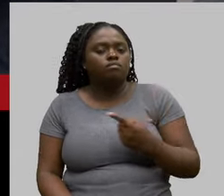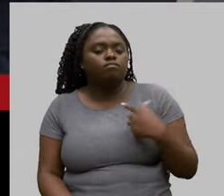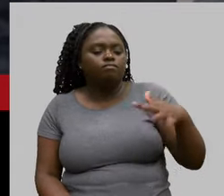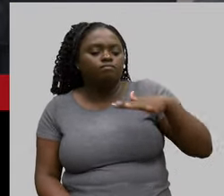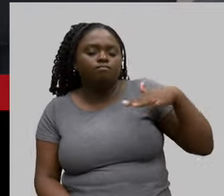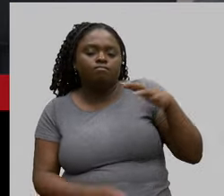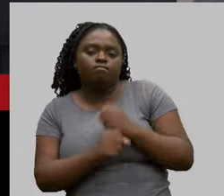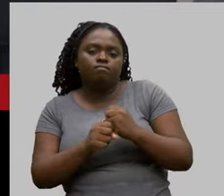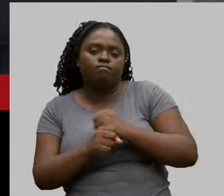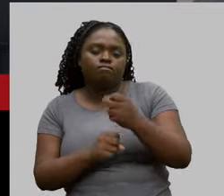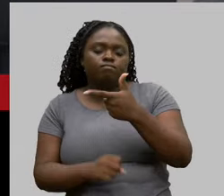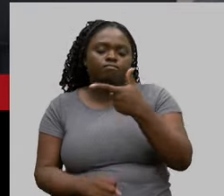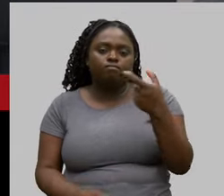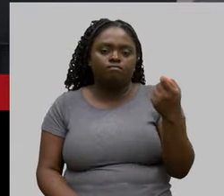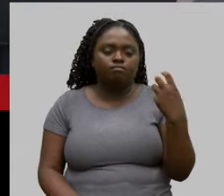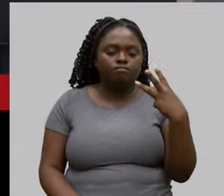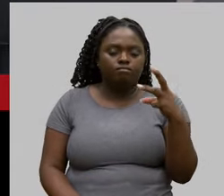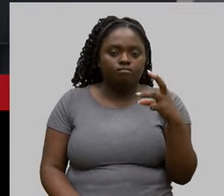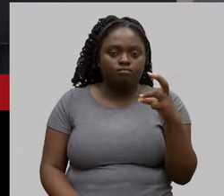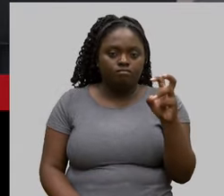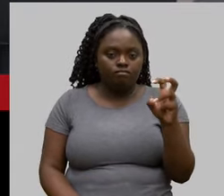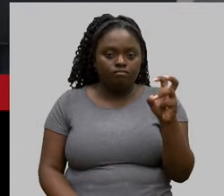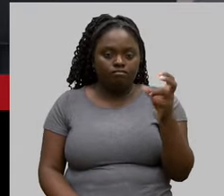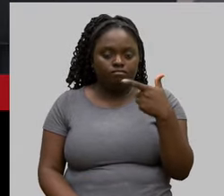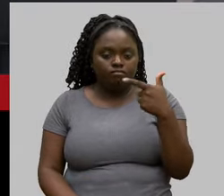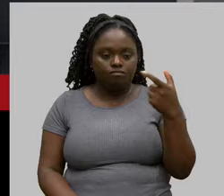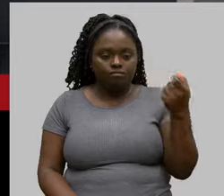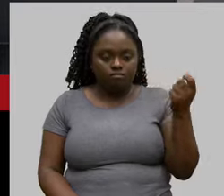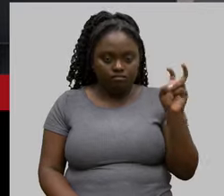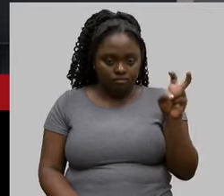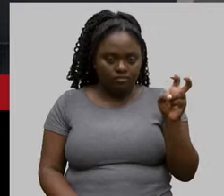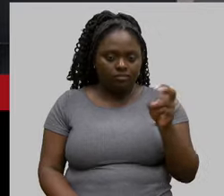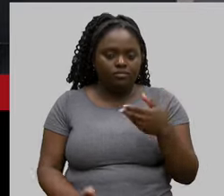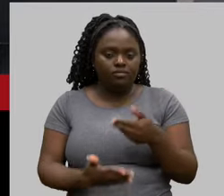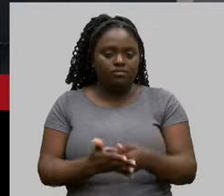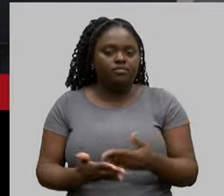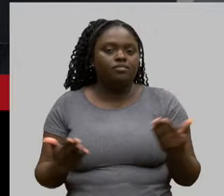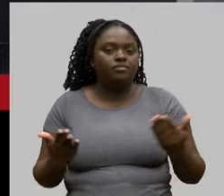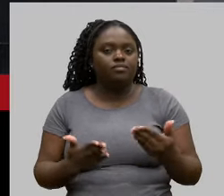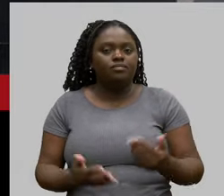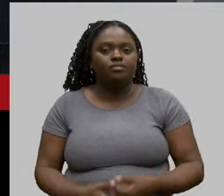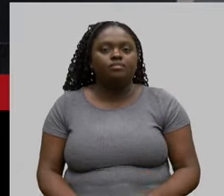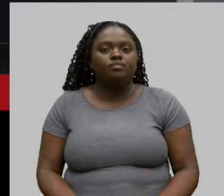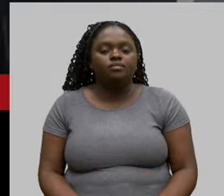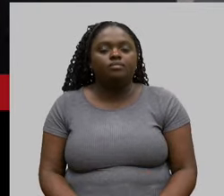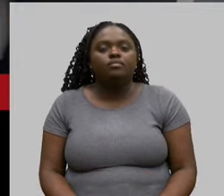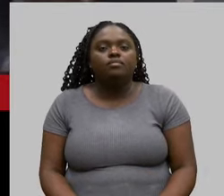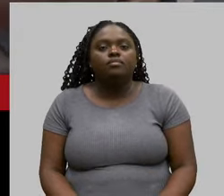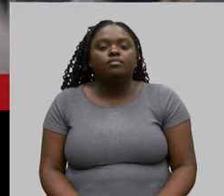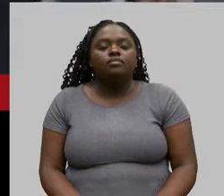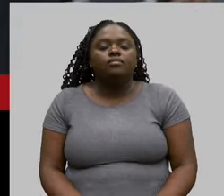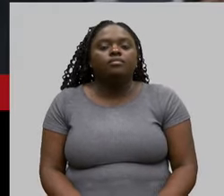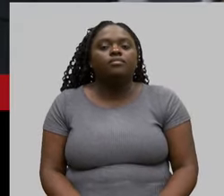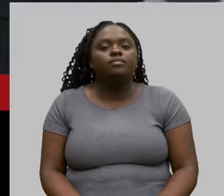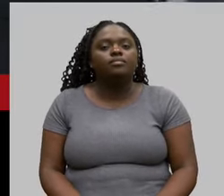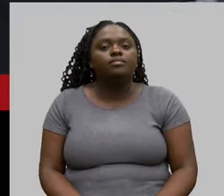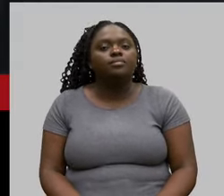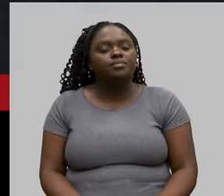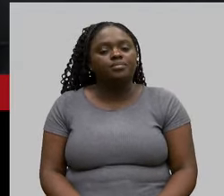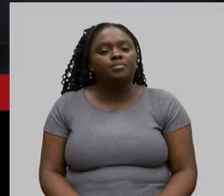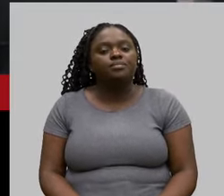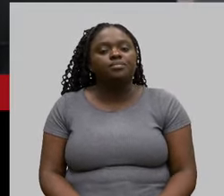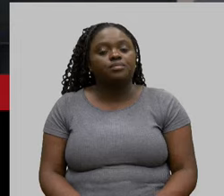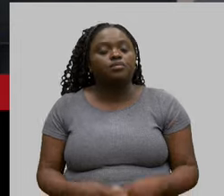2005 tem um passad eu não sei ah ah tá bom então é uma